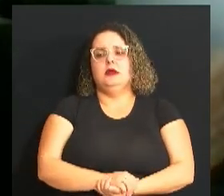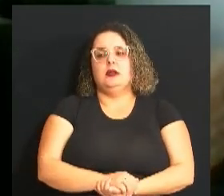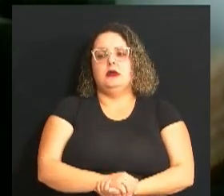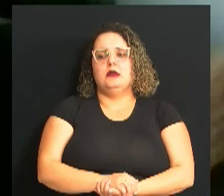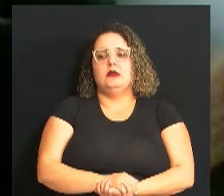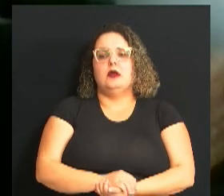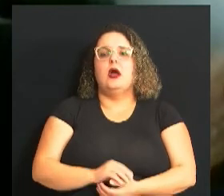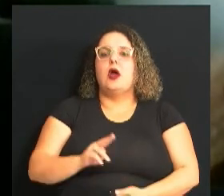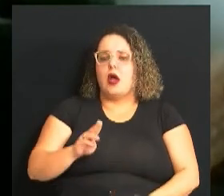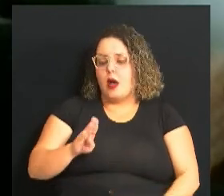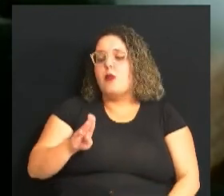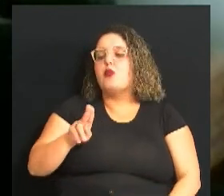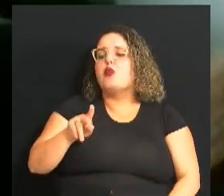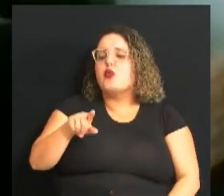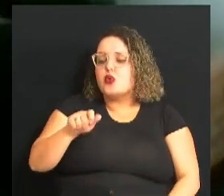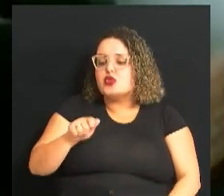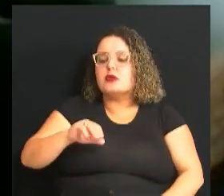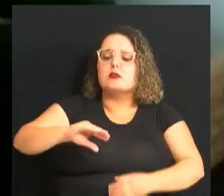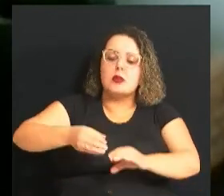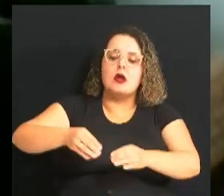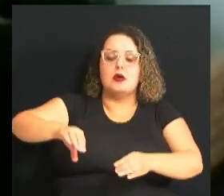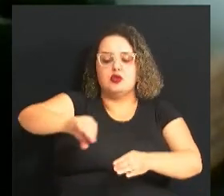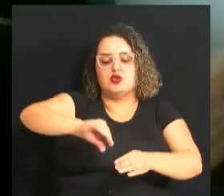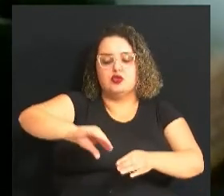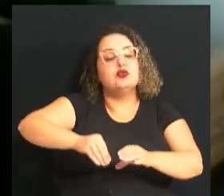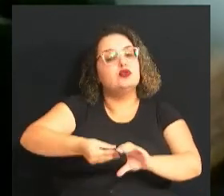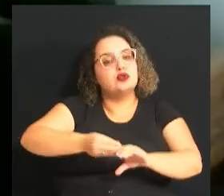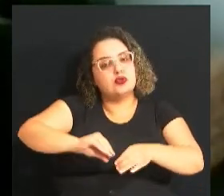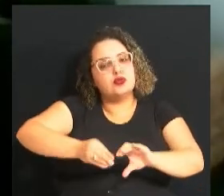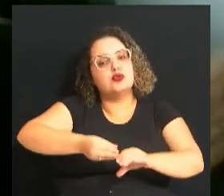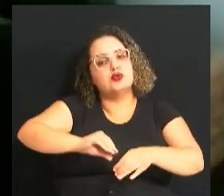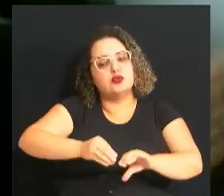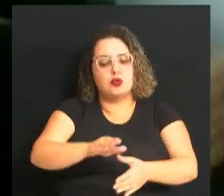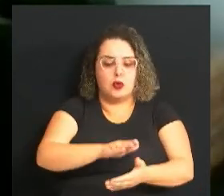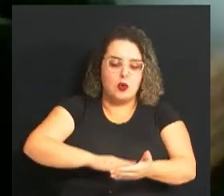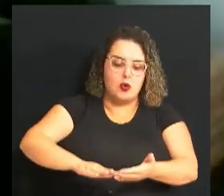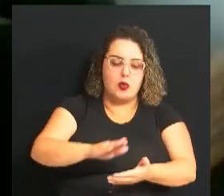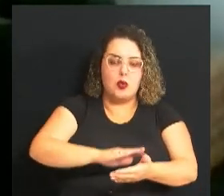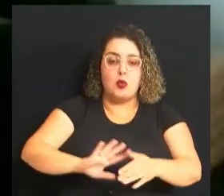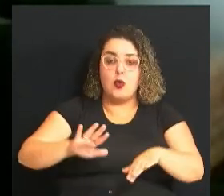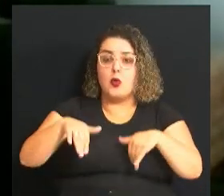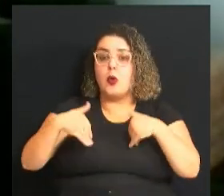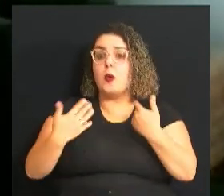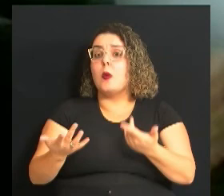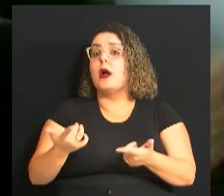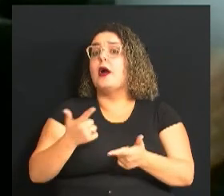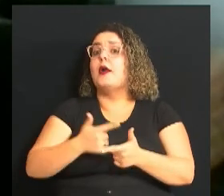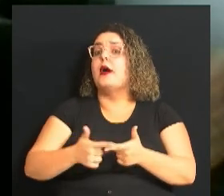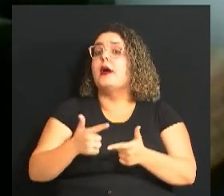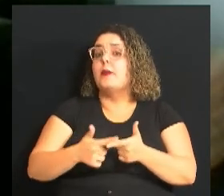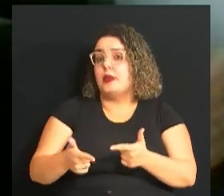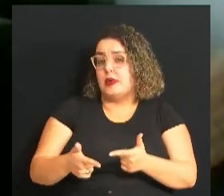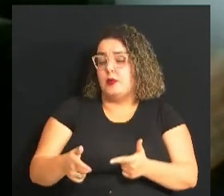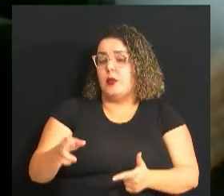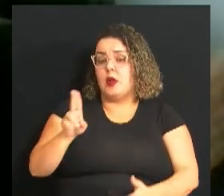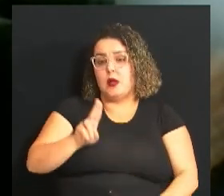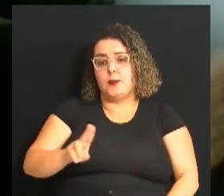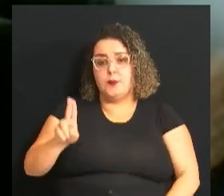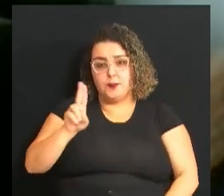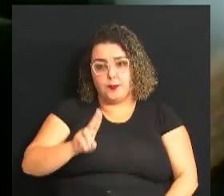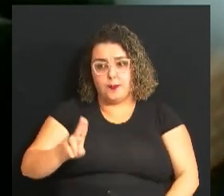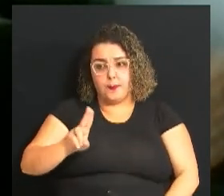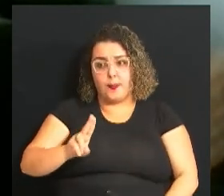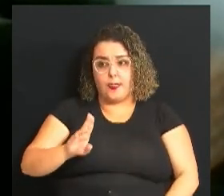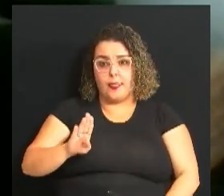com detergentes de uma forma adequada. Agora, qual que é o grande problema? Nós utilizamos as buchas